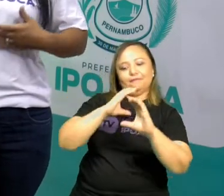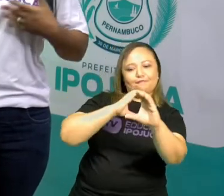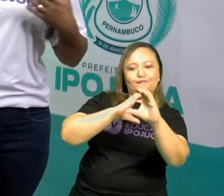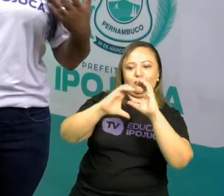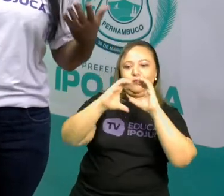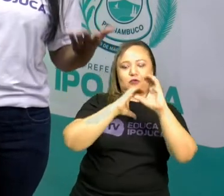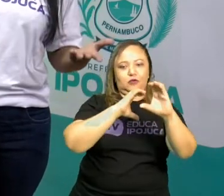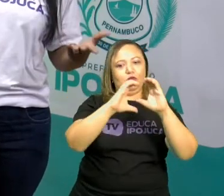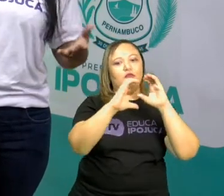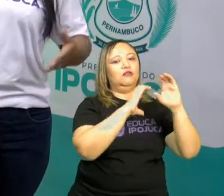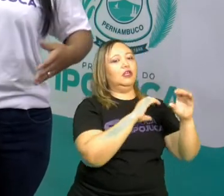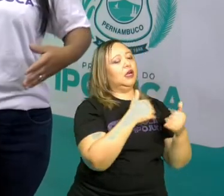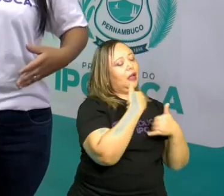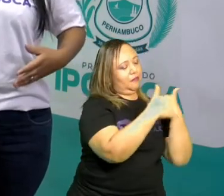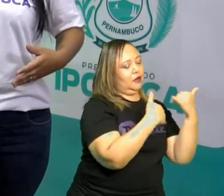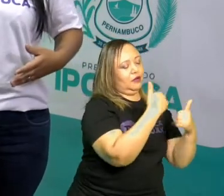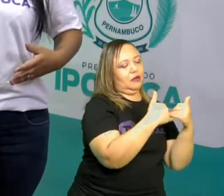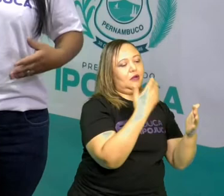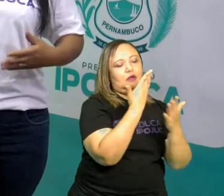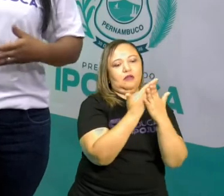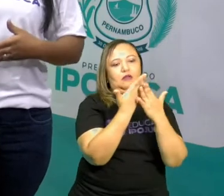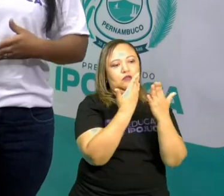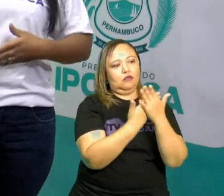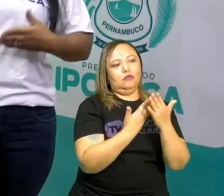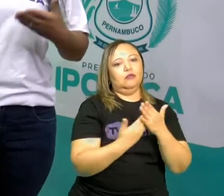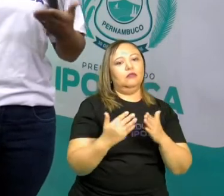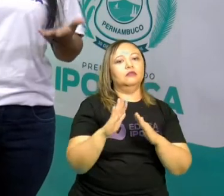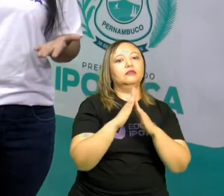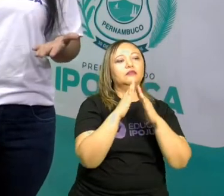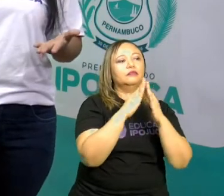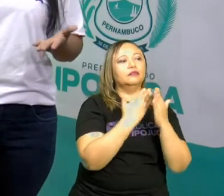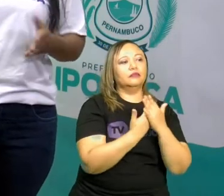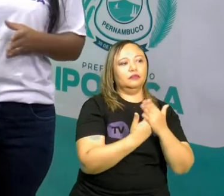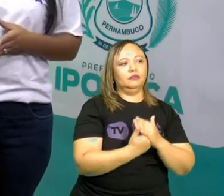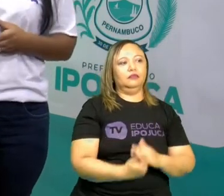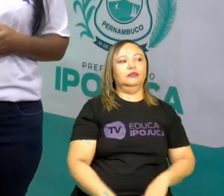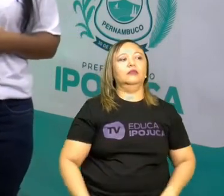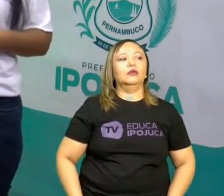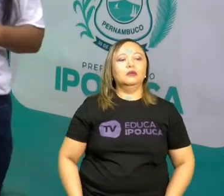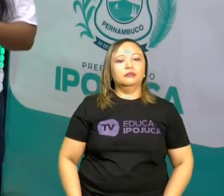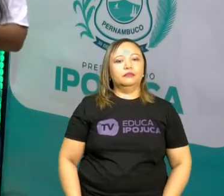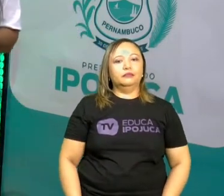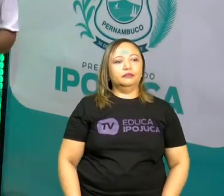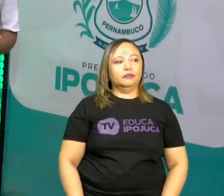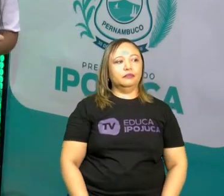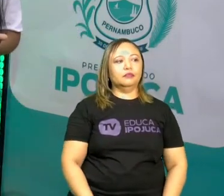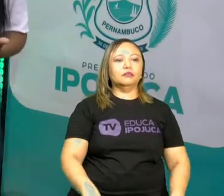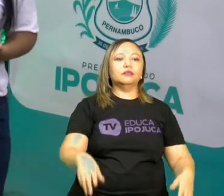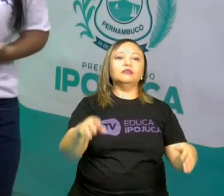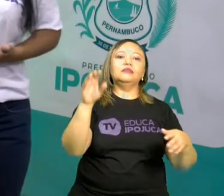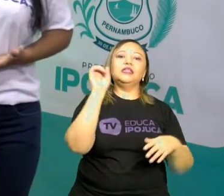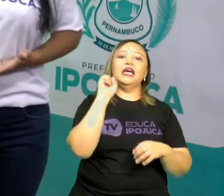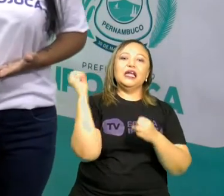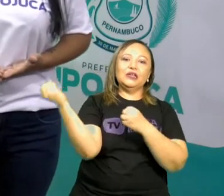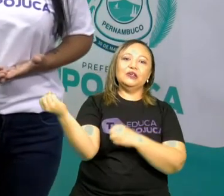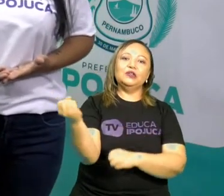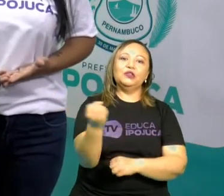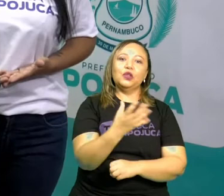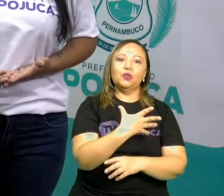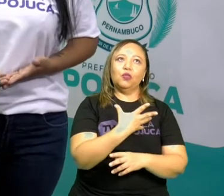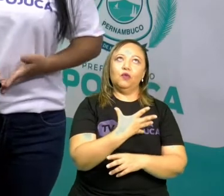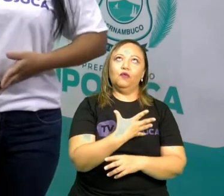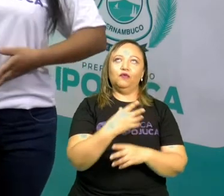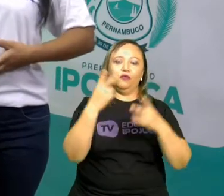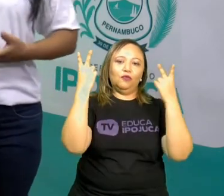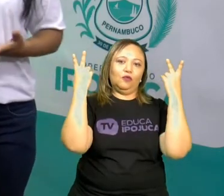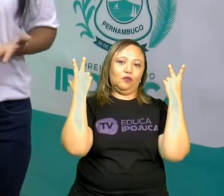comunicar, de brincar, de estudar, de estarmos na escola. Tá certo? É o nosso novo